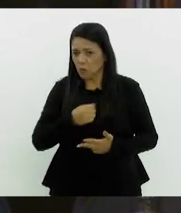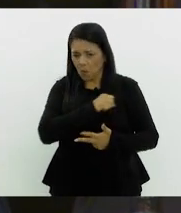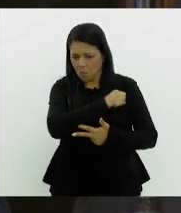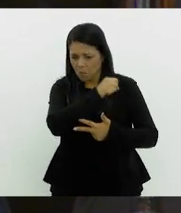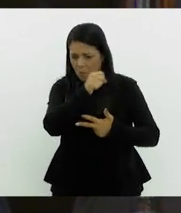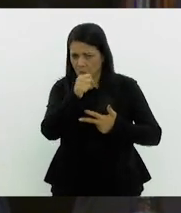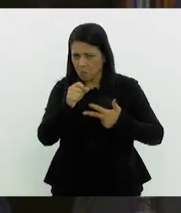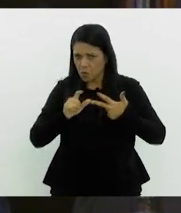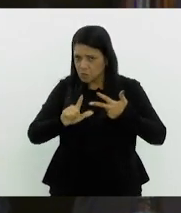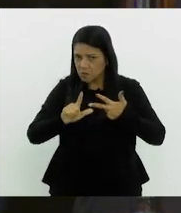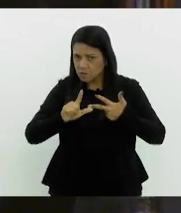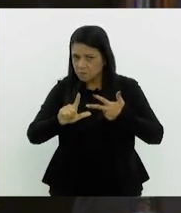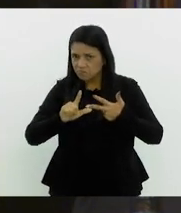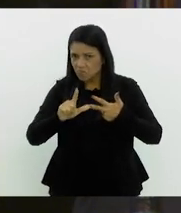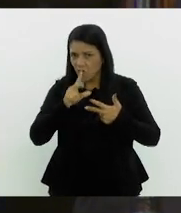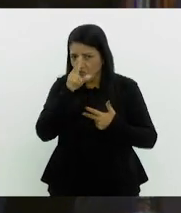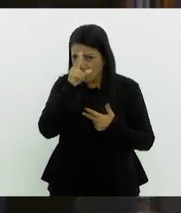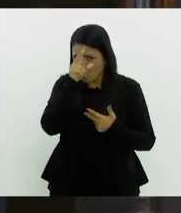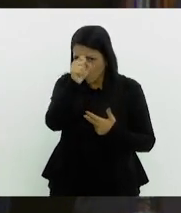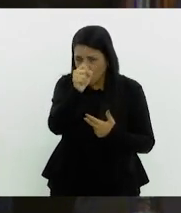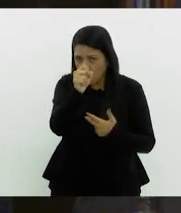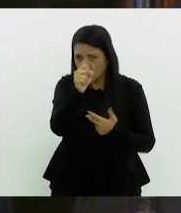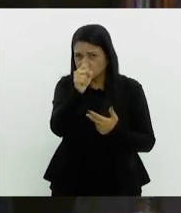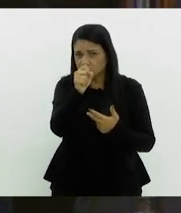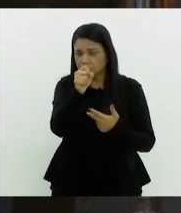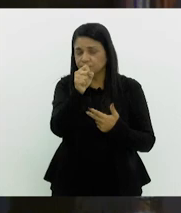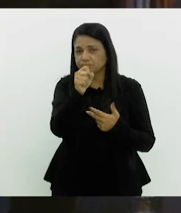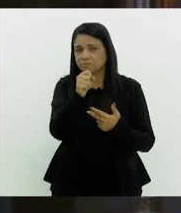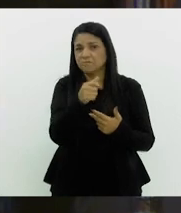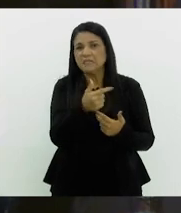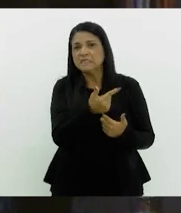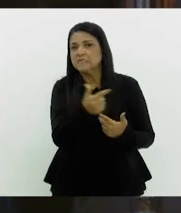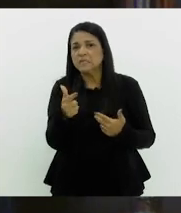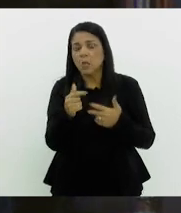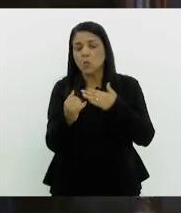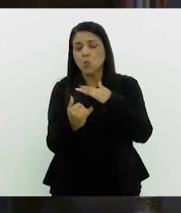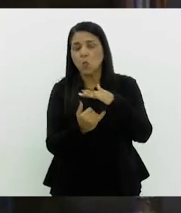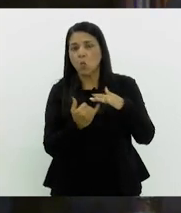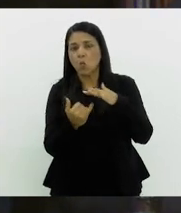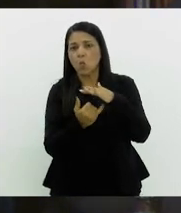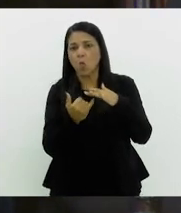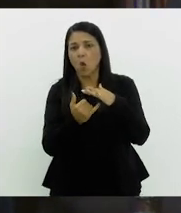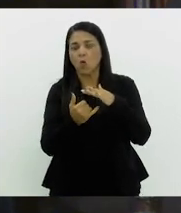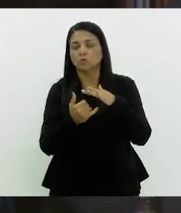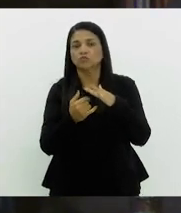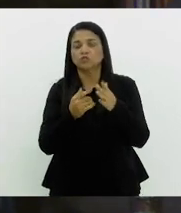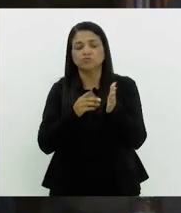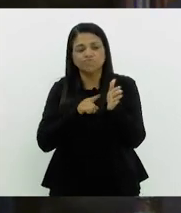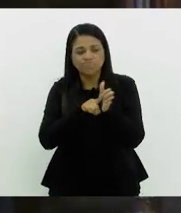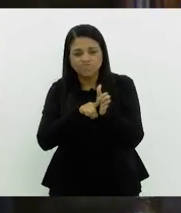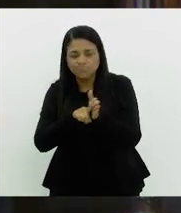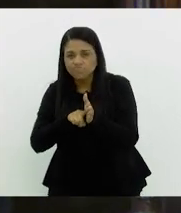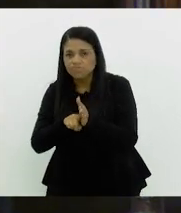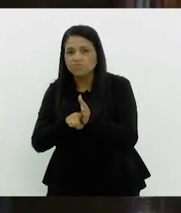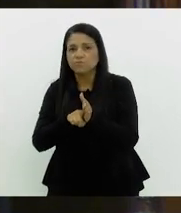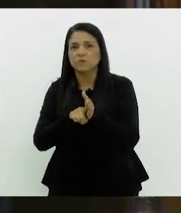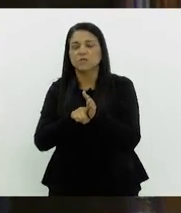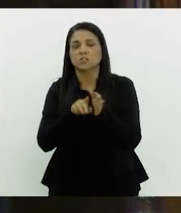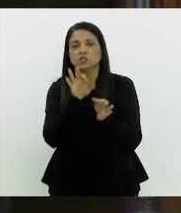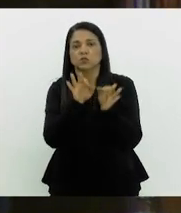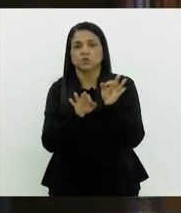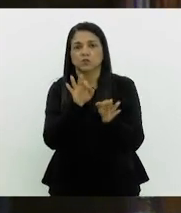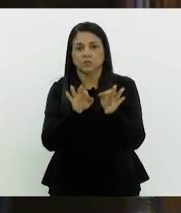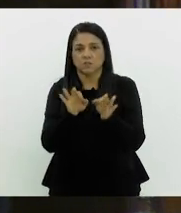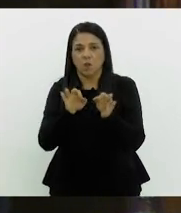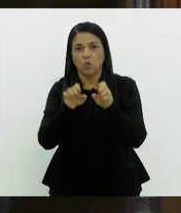independente sem um órgão de consultoria, representação judicial e extrajudicial na sua